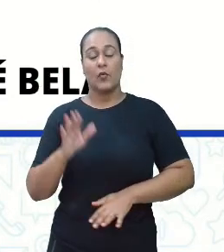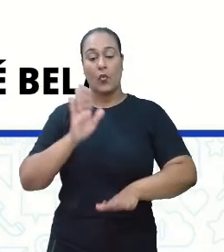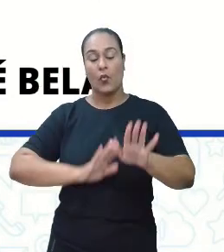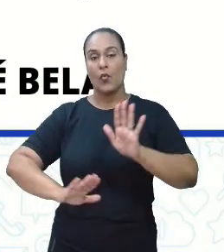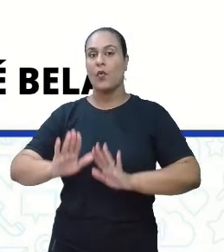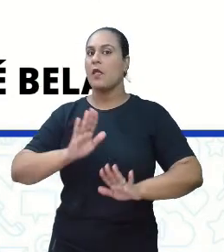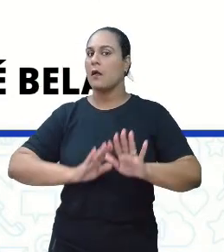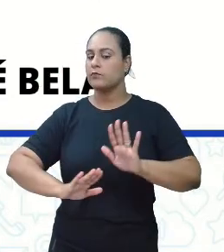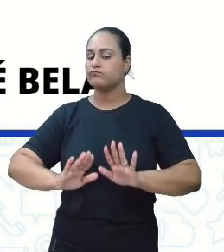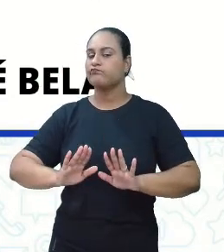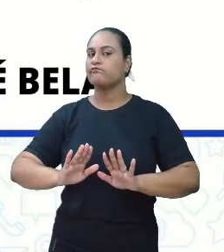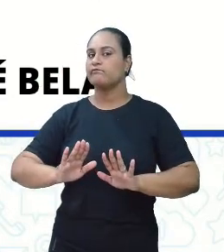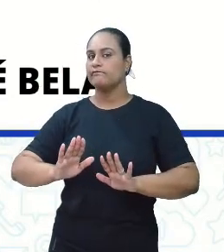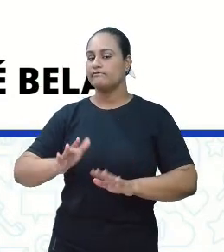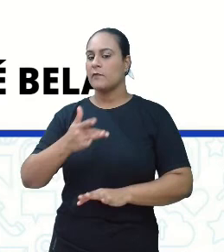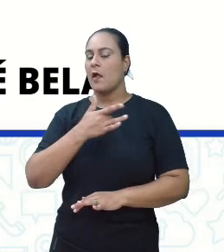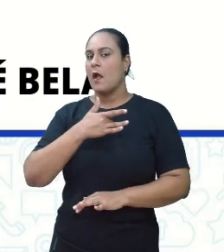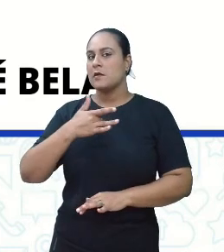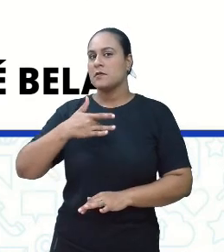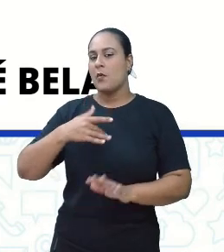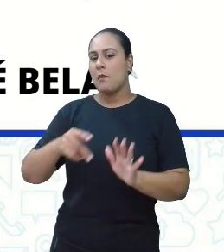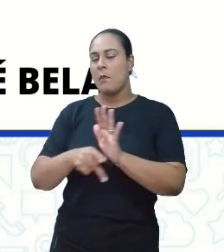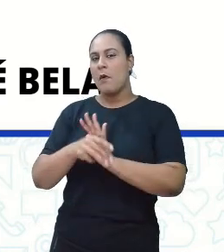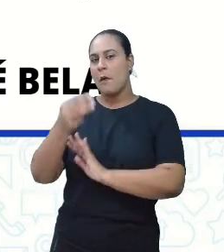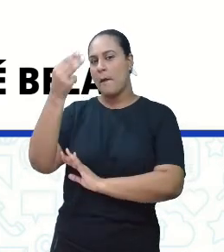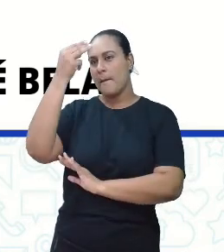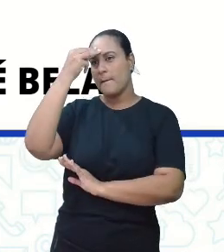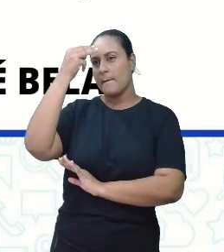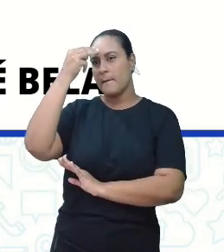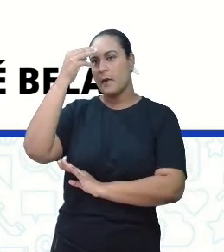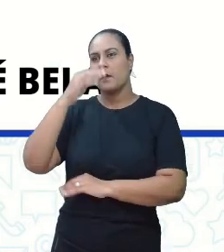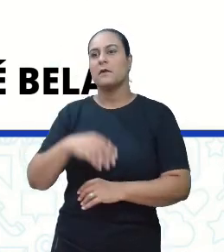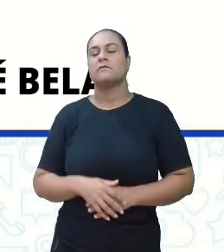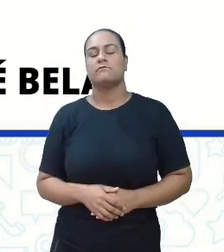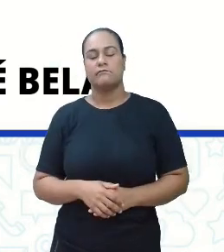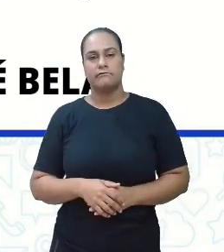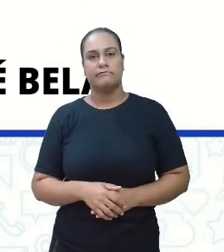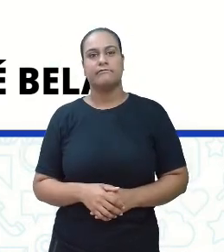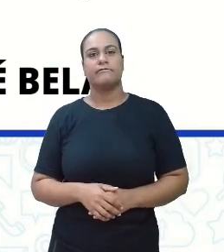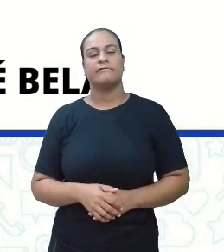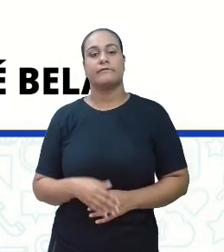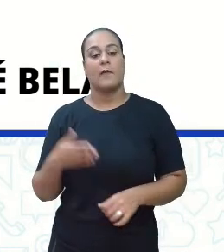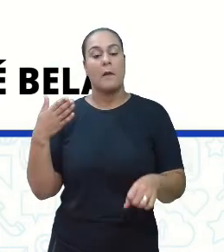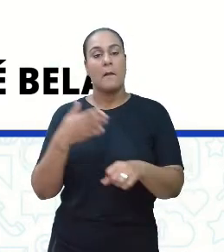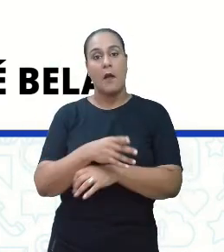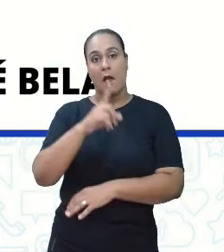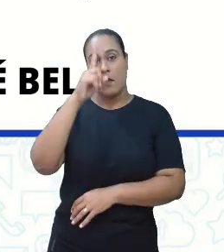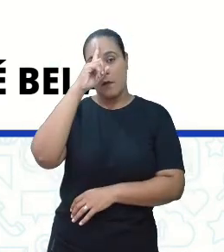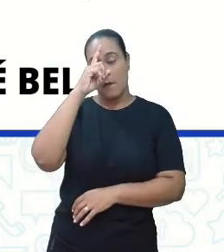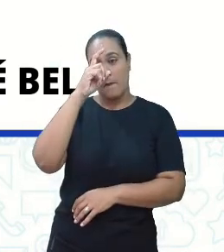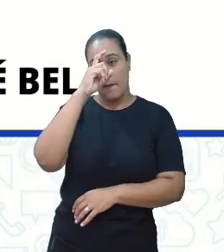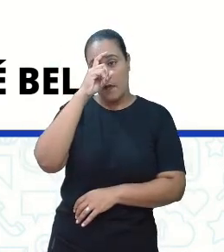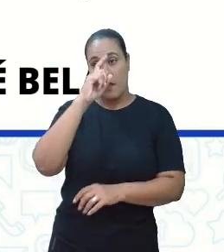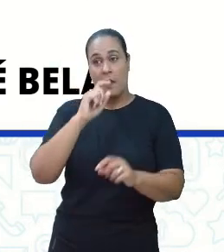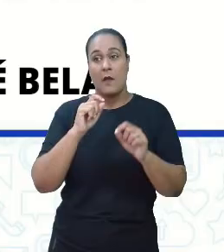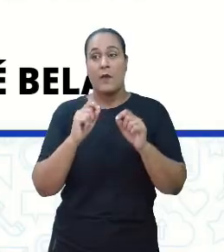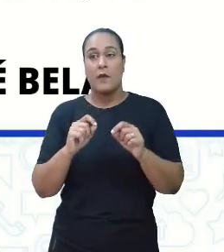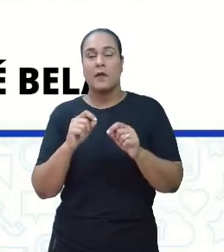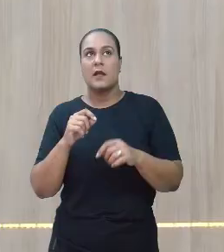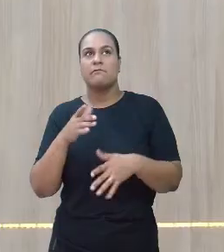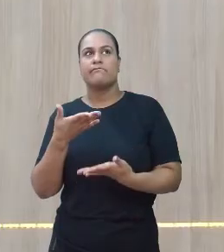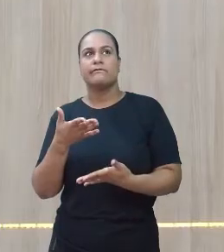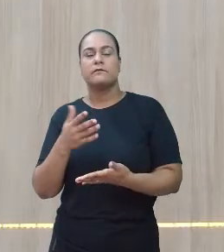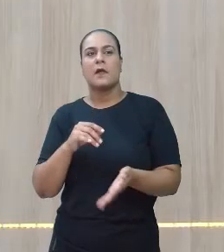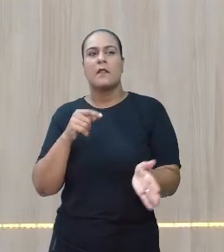Cuidar dessa saúde mental. Procurar um médico para diagnóstico precoce, sempre, pessoal. Procurar um médico para tentar